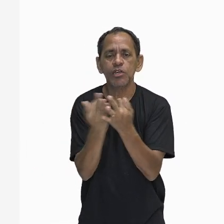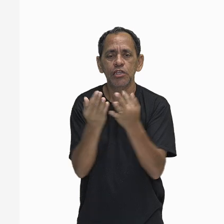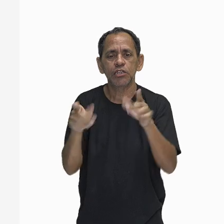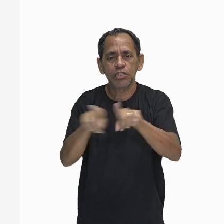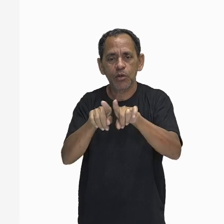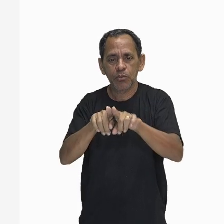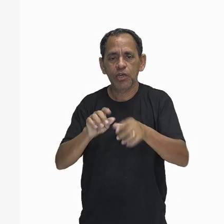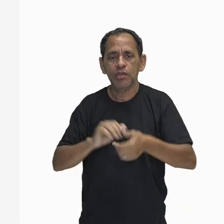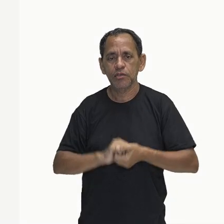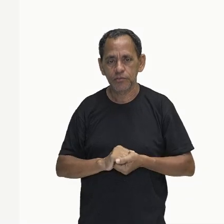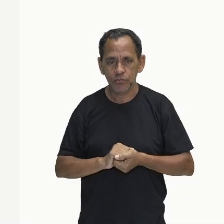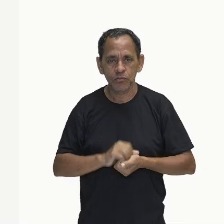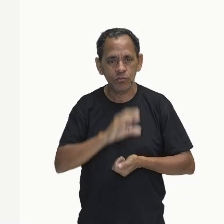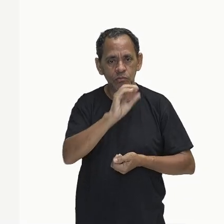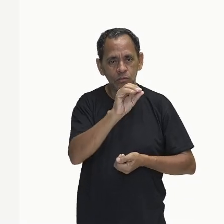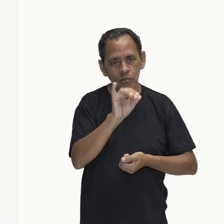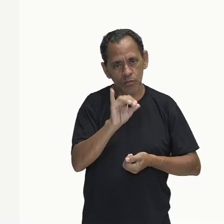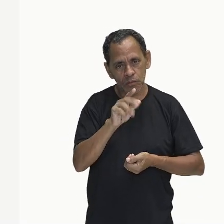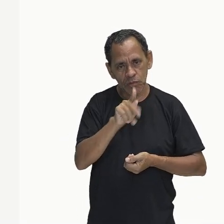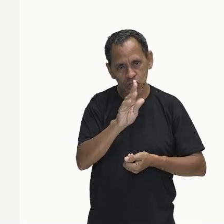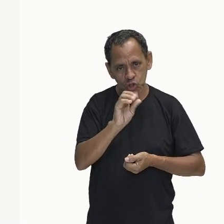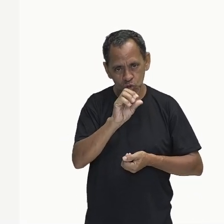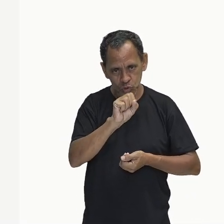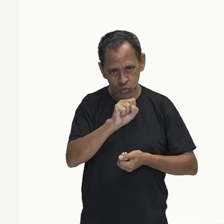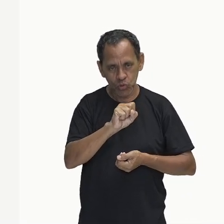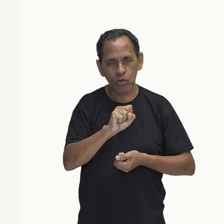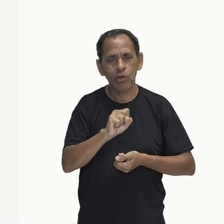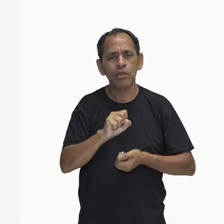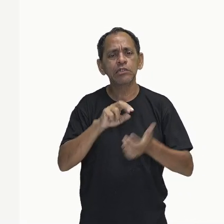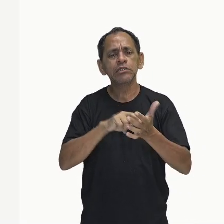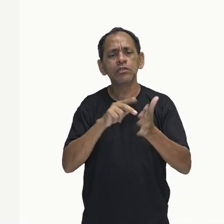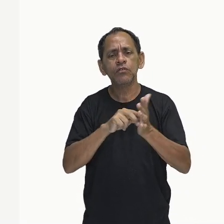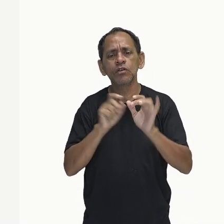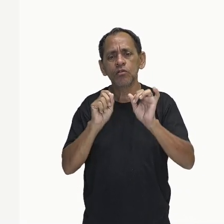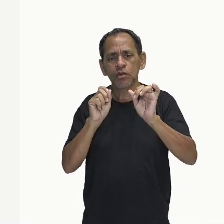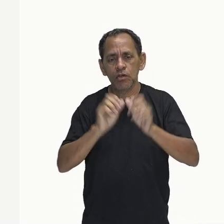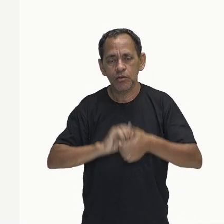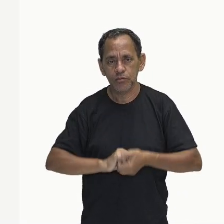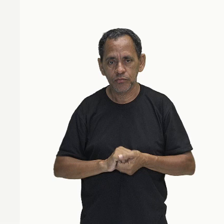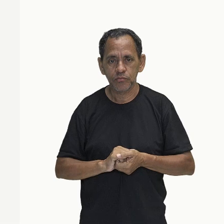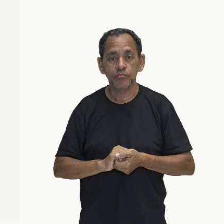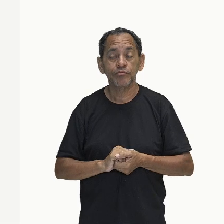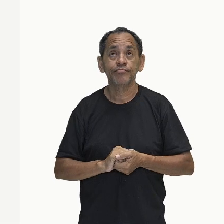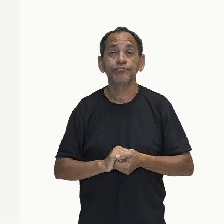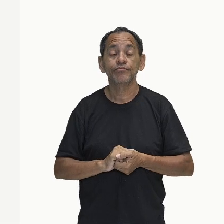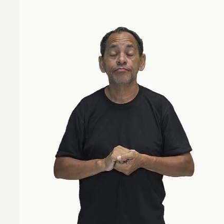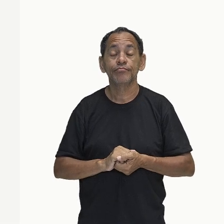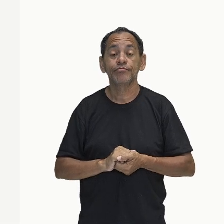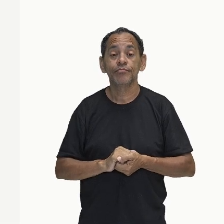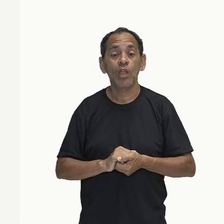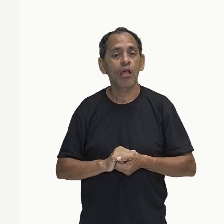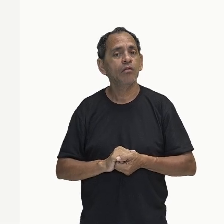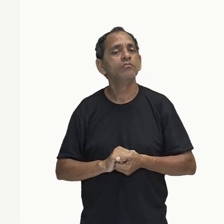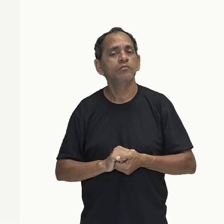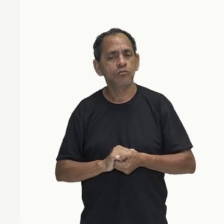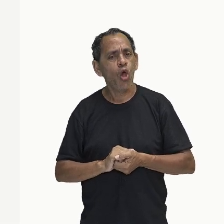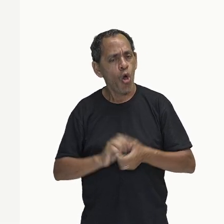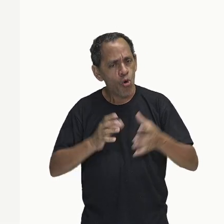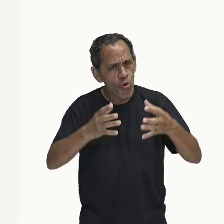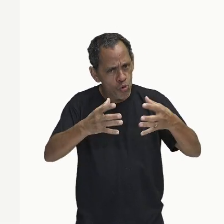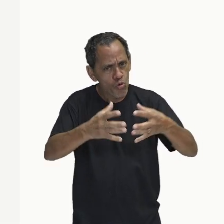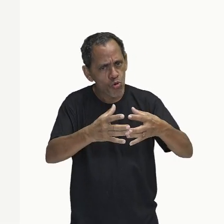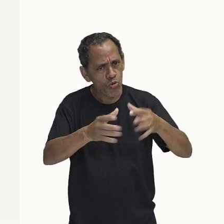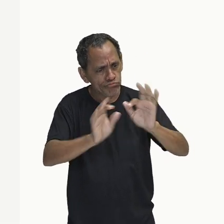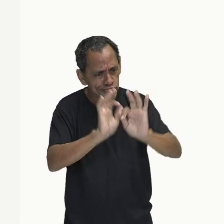nos Oikos. Professor, o que é Oikos, gente? É uma organização, gente,